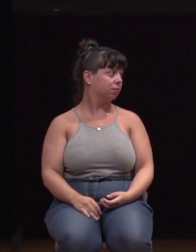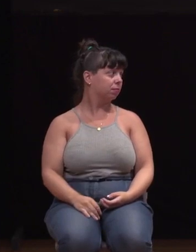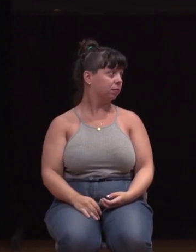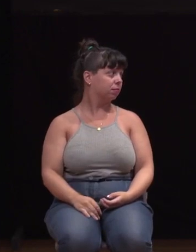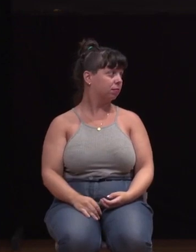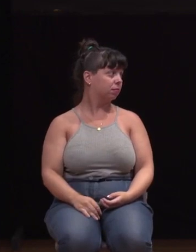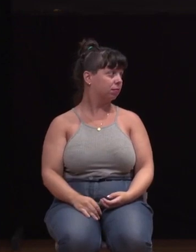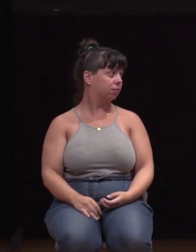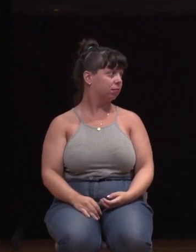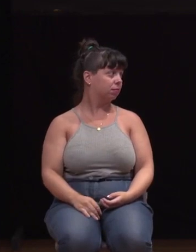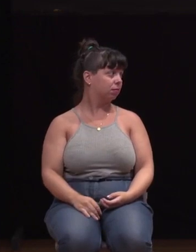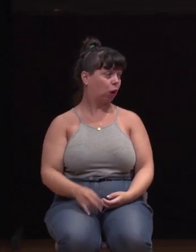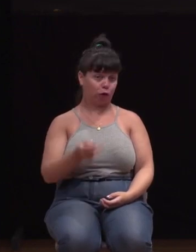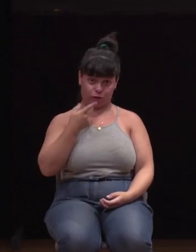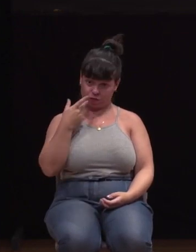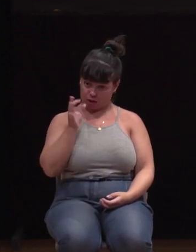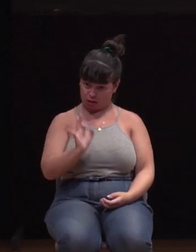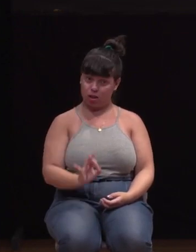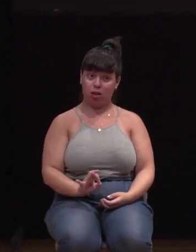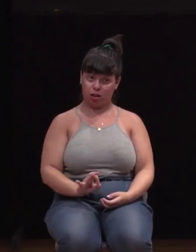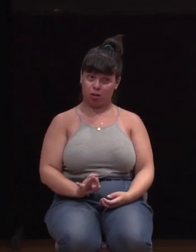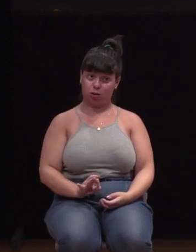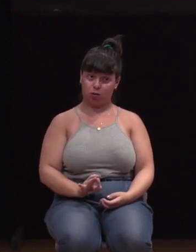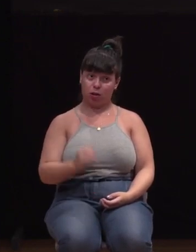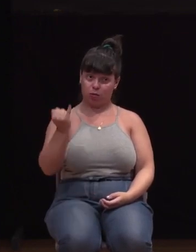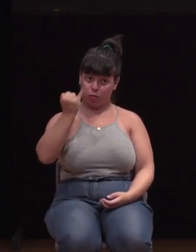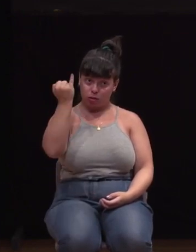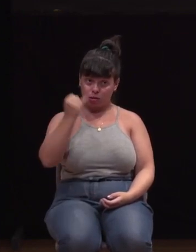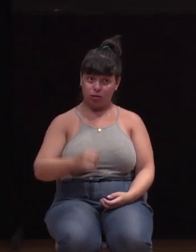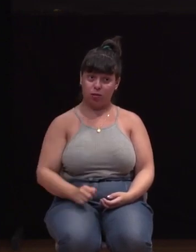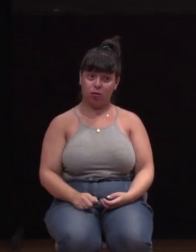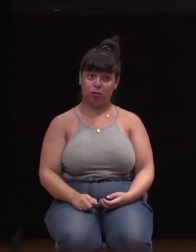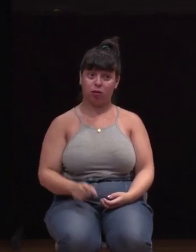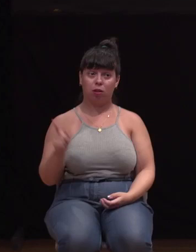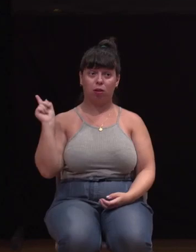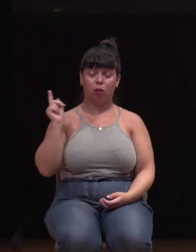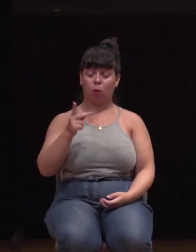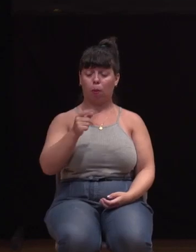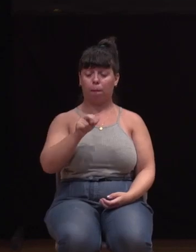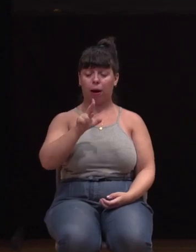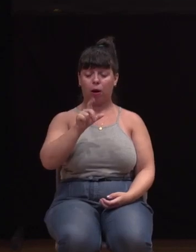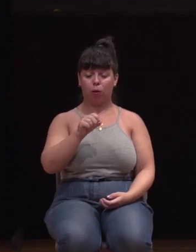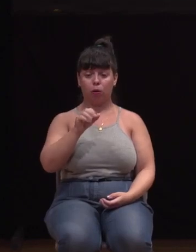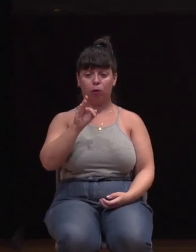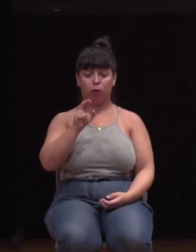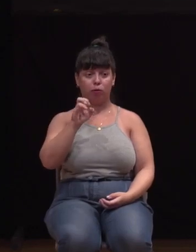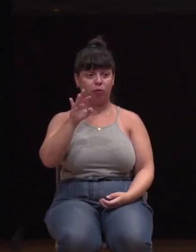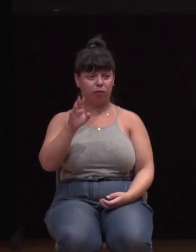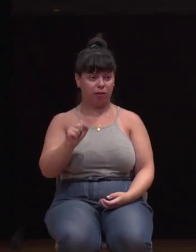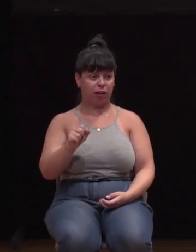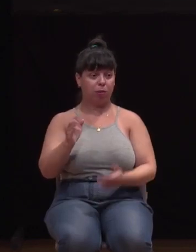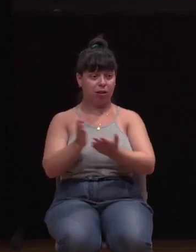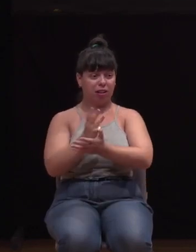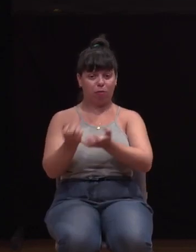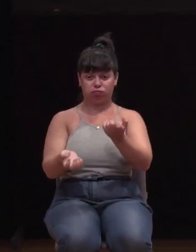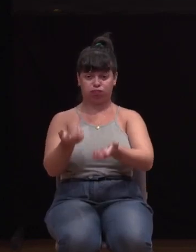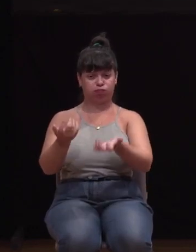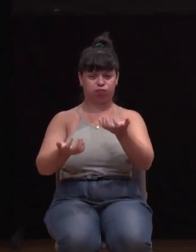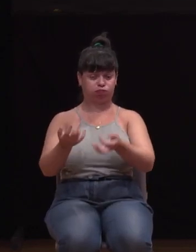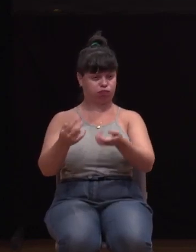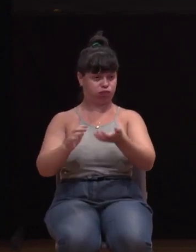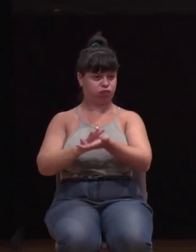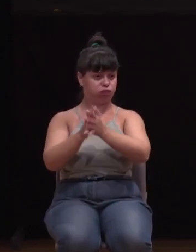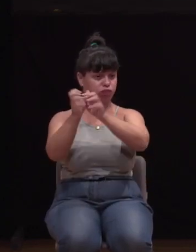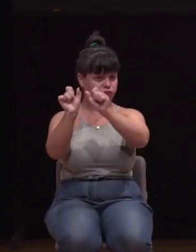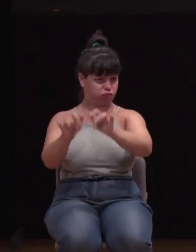não estou dando coió, porque eu acho importante resgatar essas falas, que como Paulo Freire vem sendo queimado nas praças e tudo mais, é